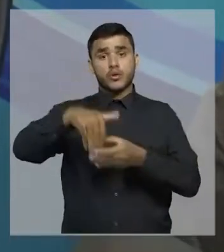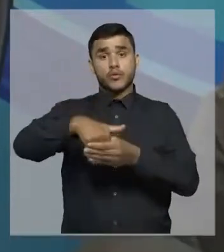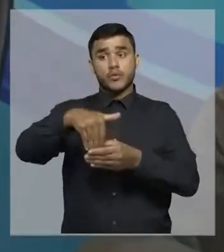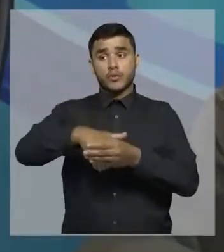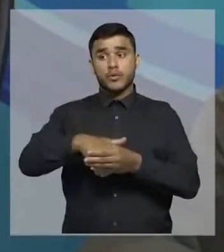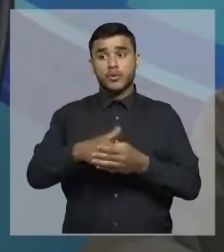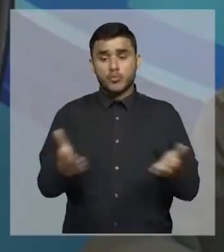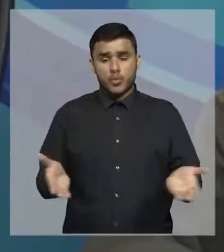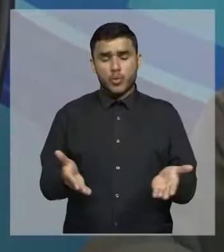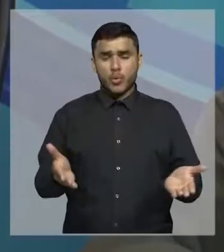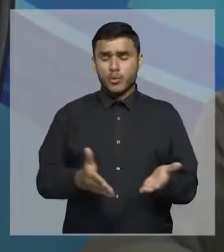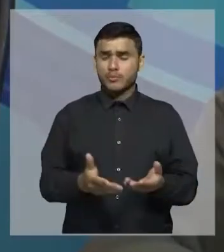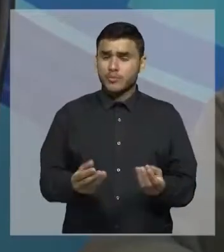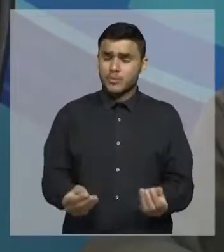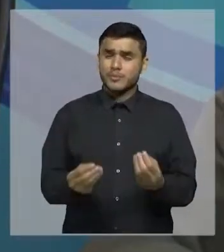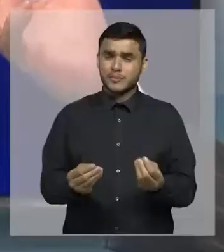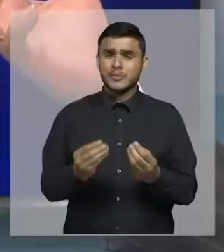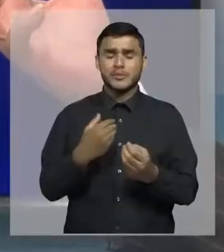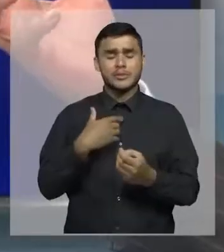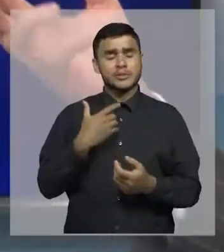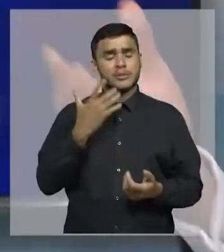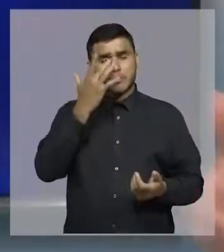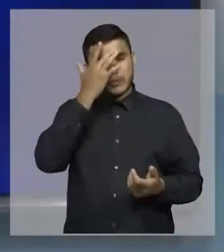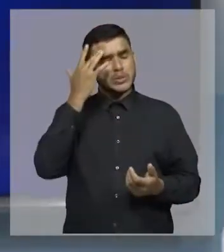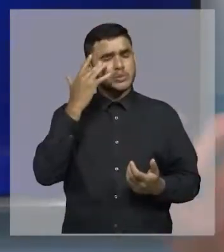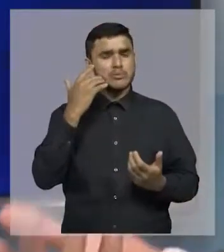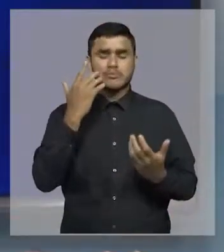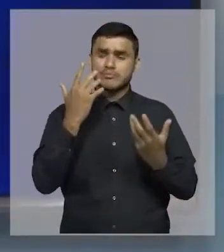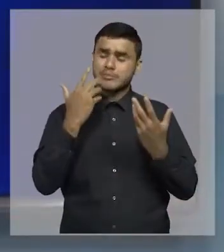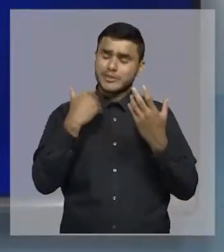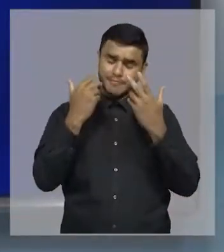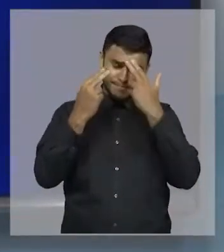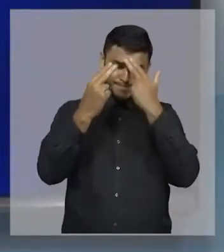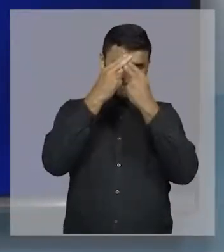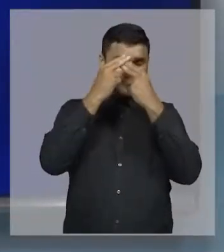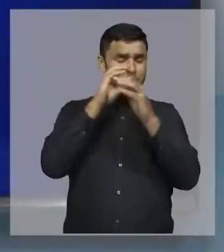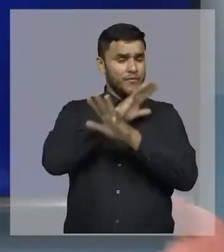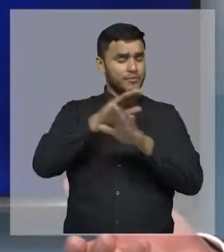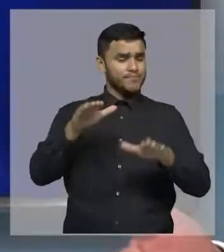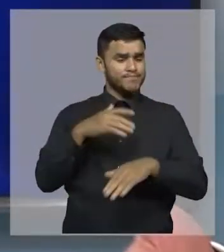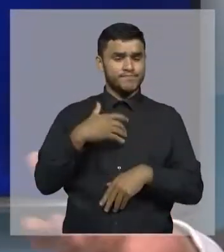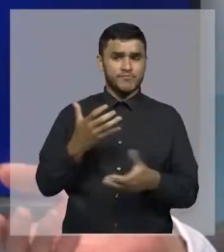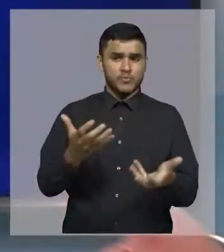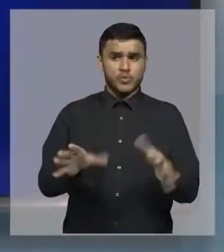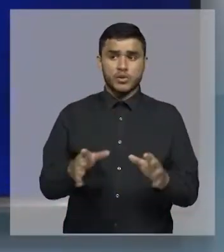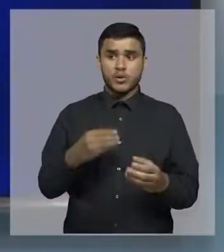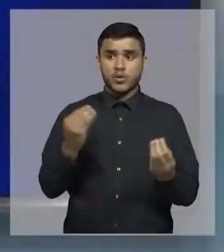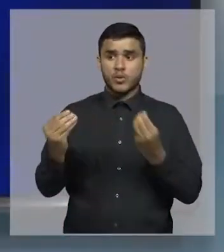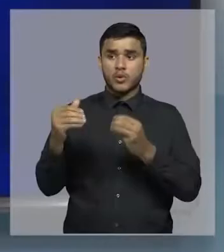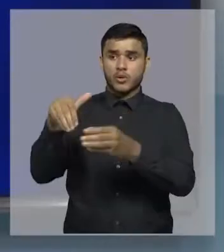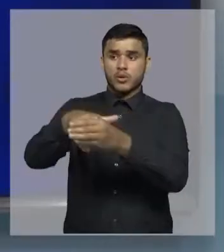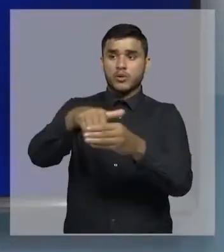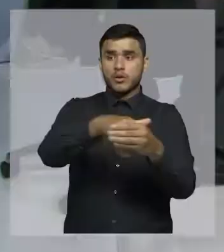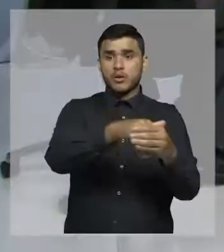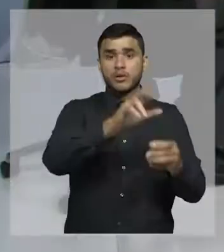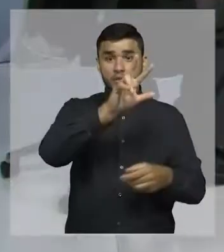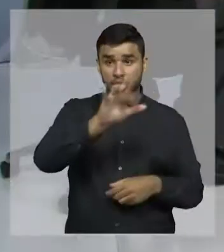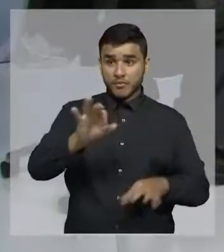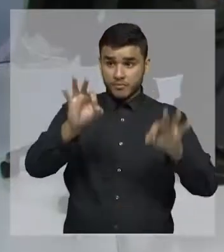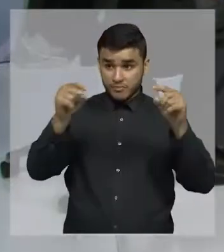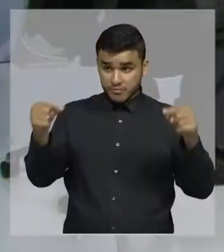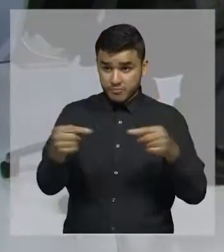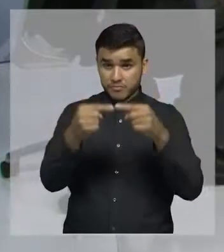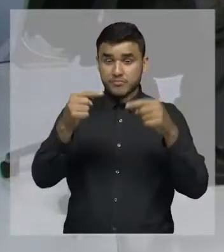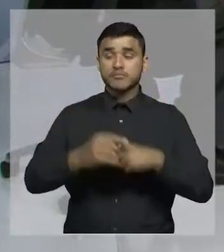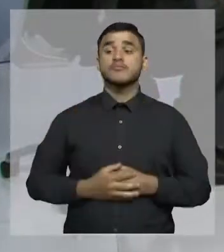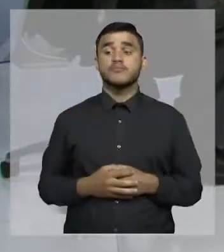essa decepção, com essa frustração que está na sociedade, será que teria voto para legitimar uma eleição? Mas era uma